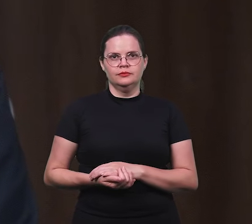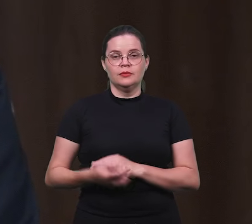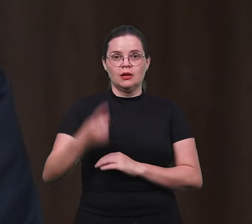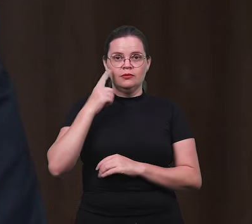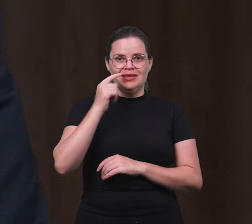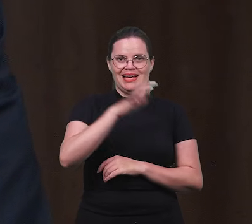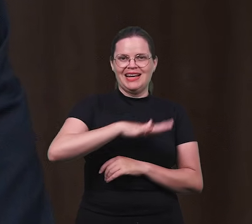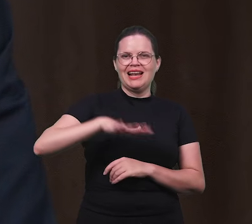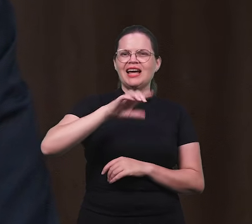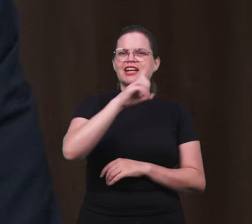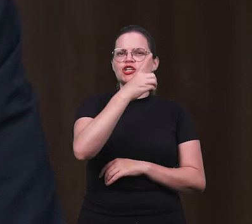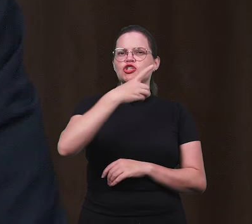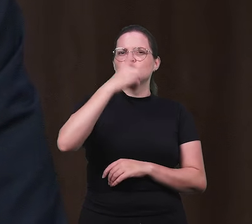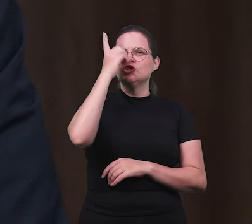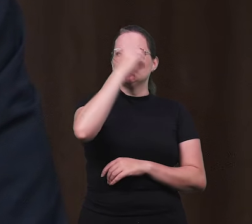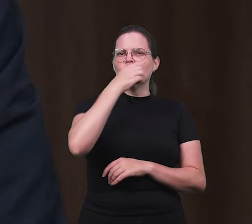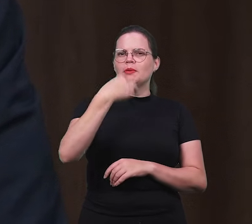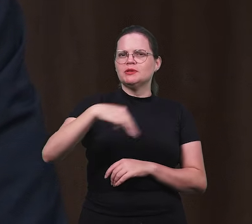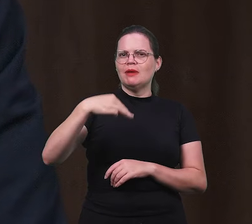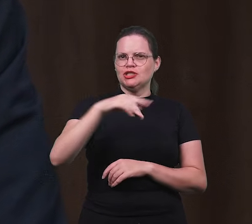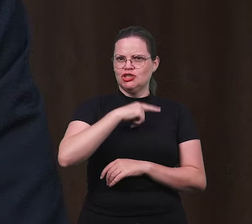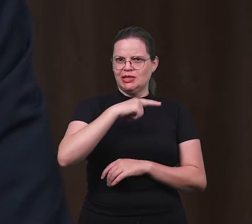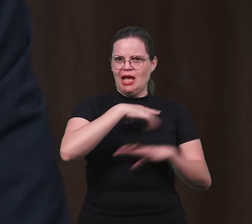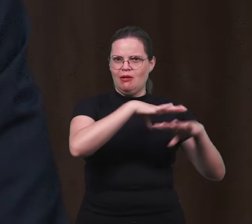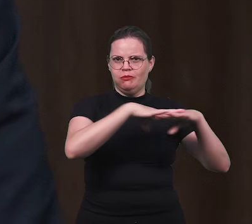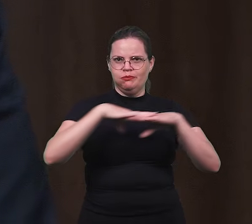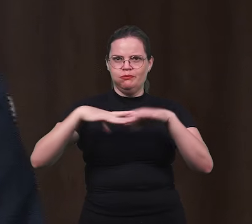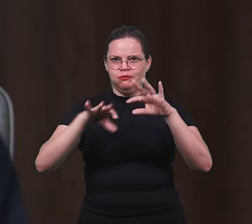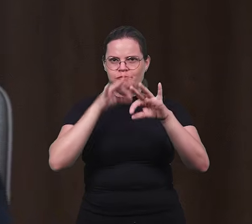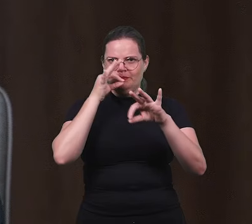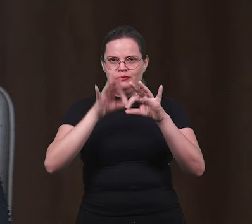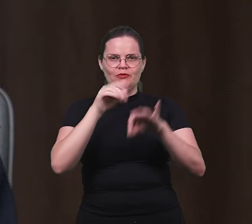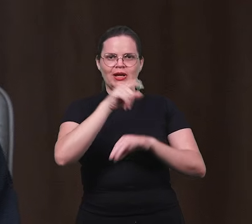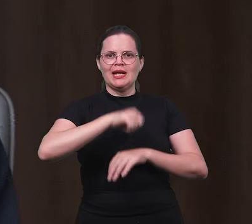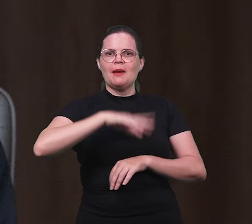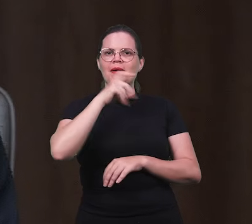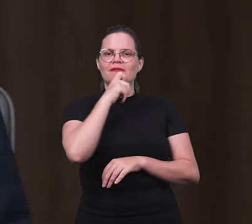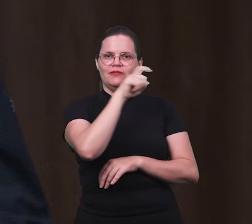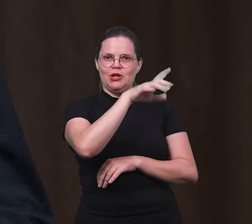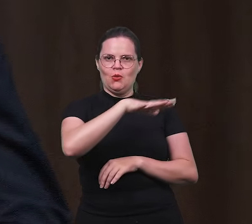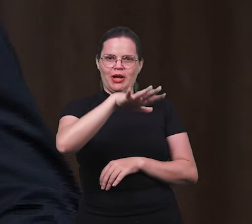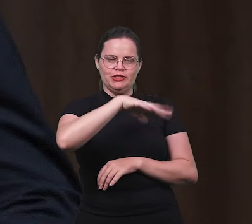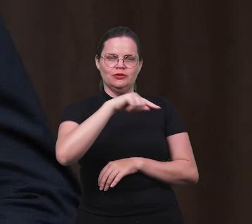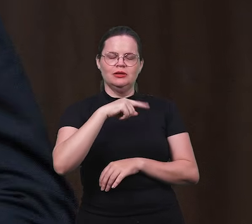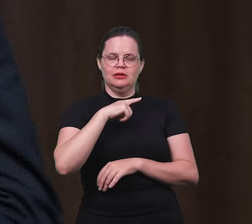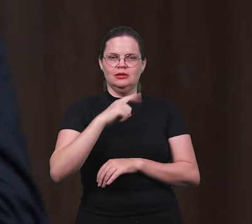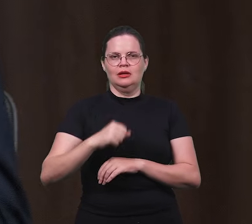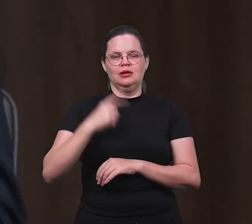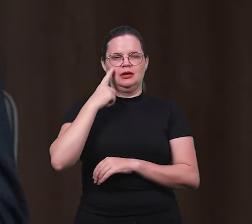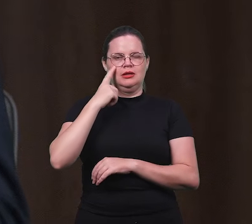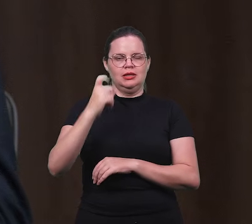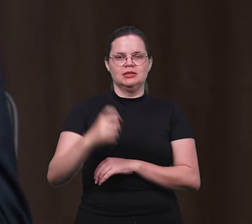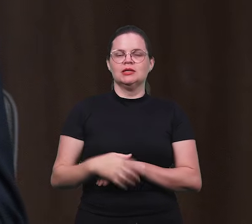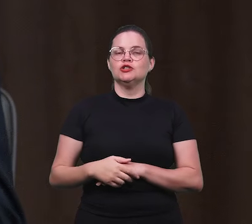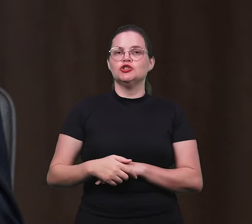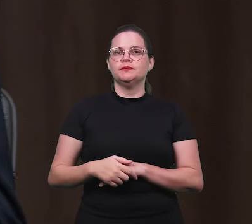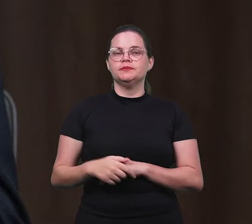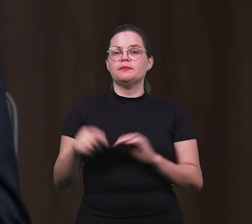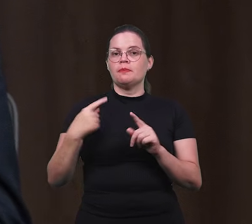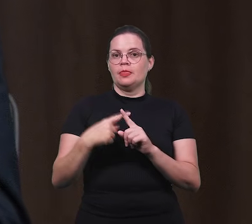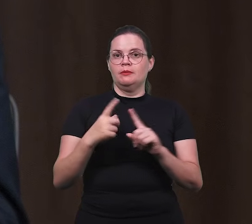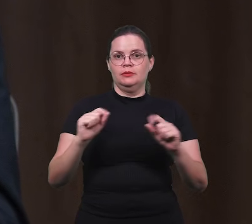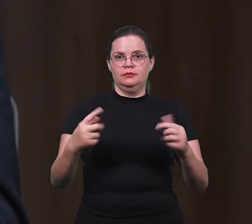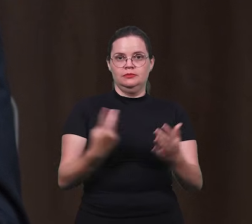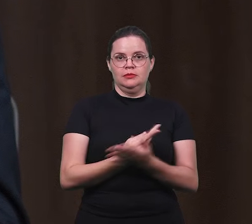que não sabe de Marechal Floriano? Ali tem vinhas por ali, aquela região, né? Tem vinhas. Tem vinhas, que é a região mais fria. Porque o próprio